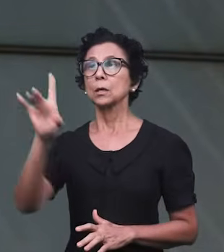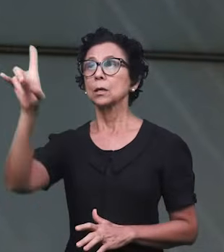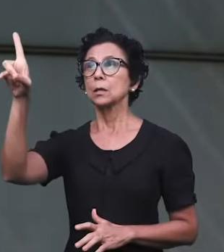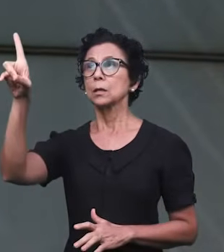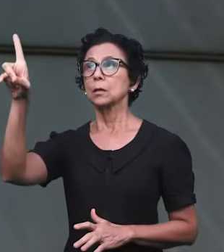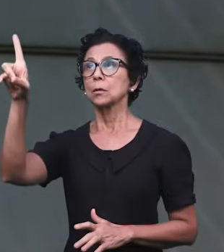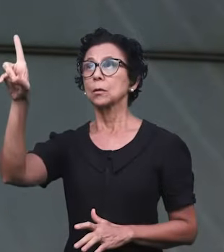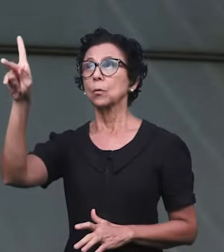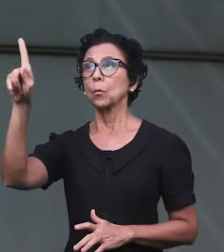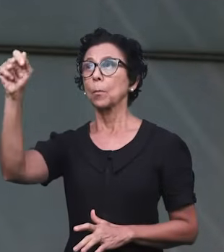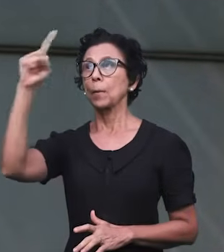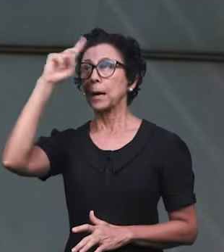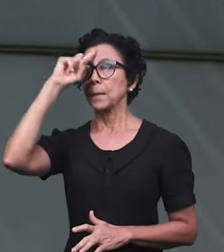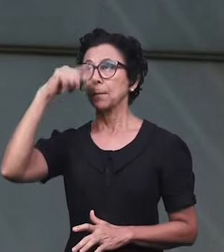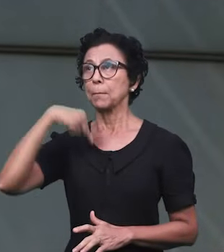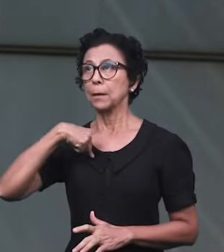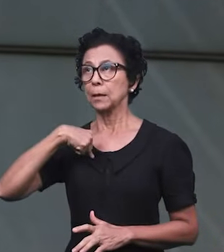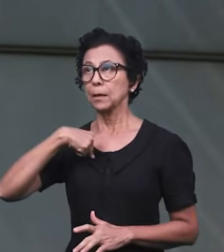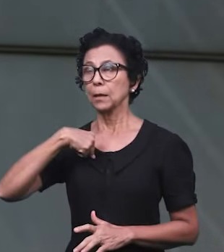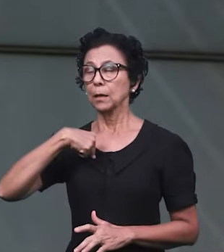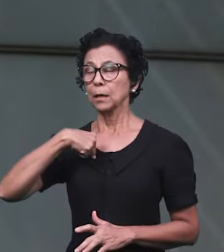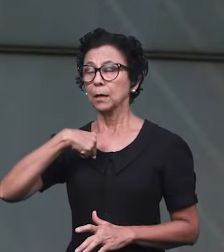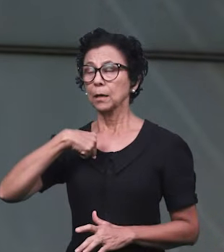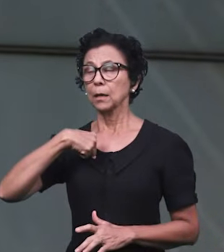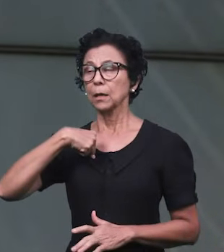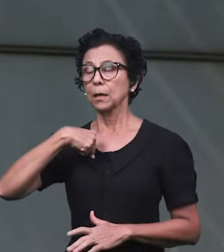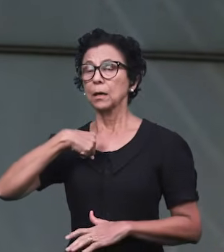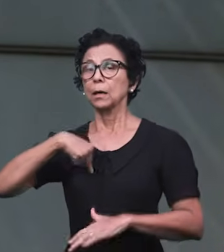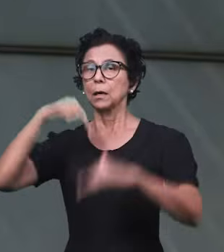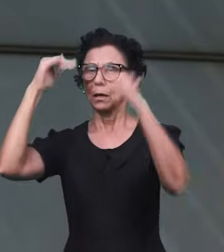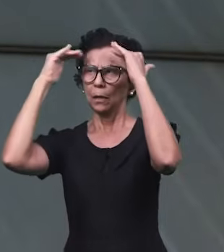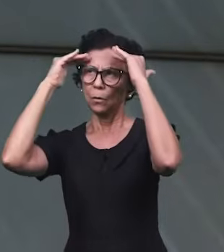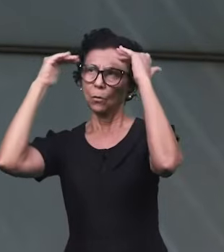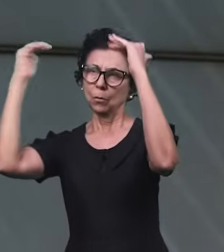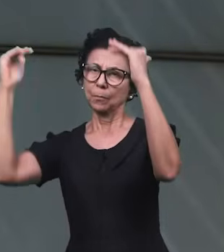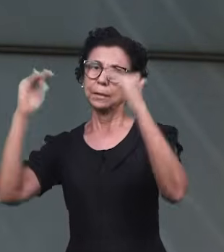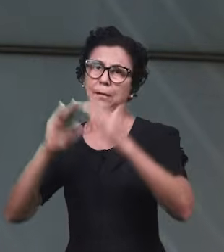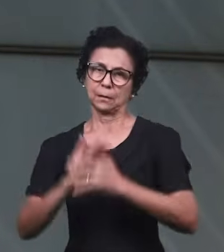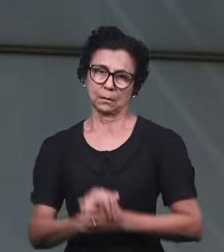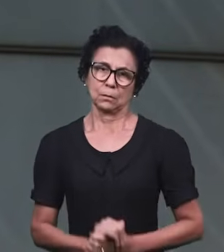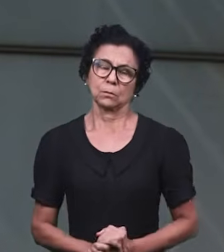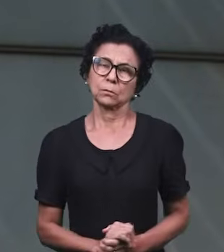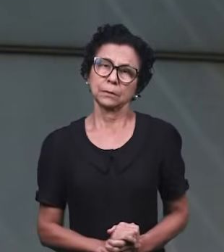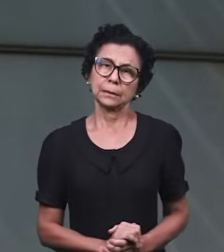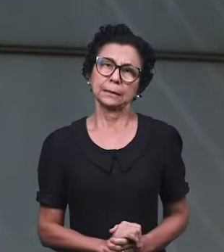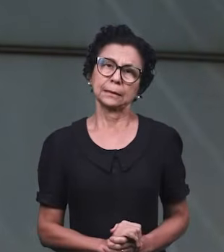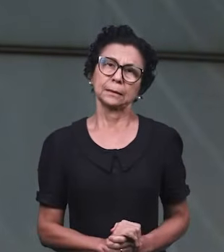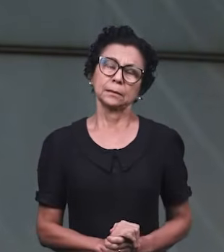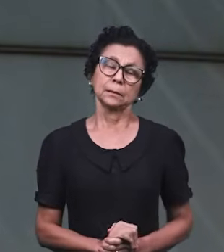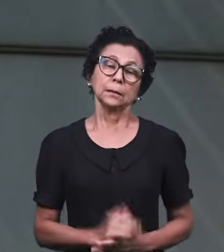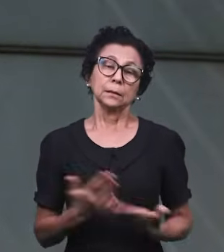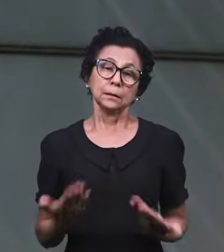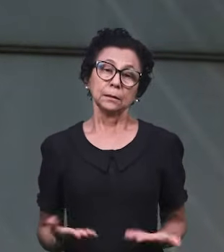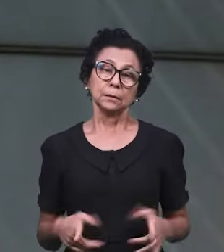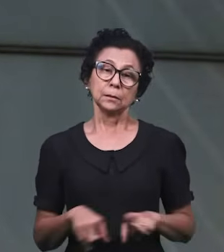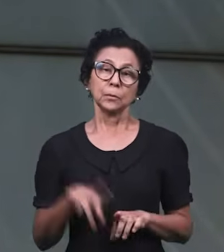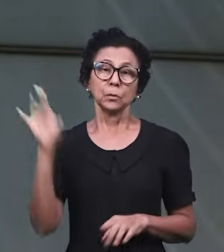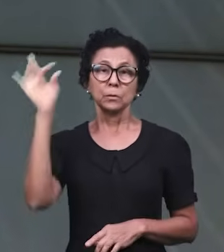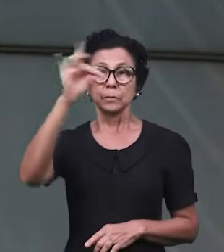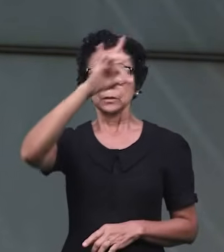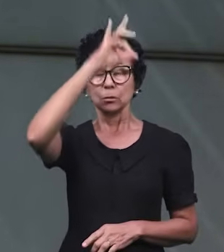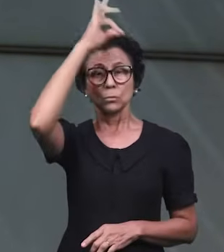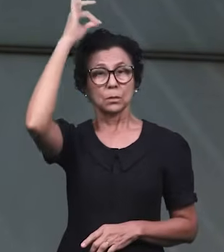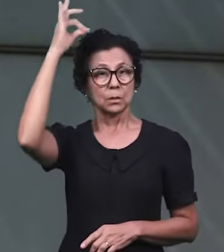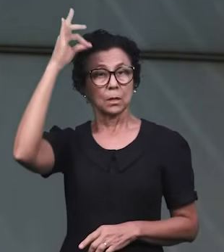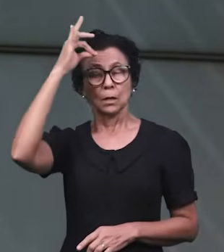ele só fala daquilo que o Pai determinou que ele fizesse. Então não há nem